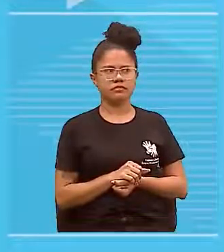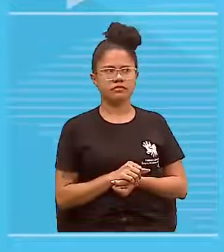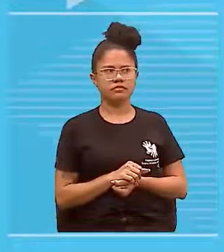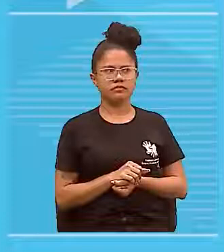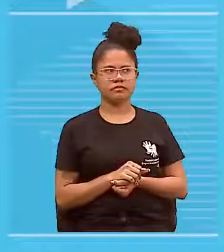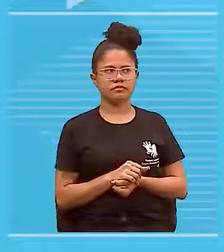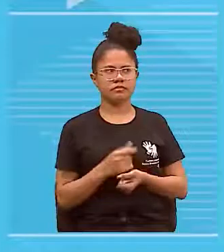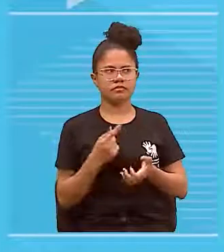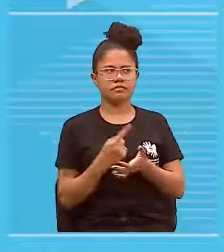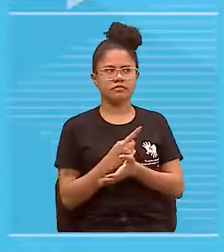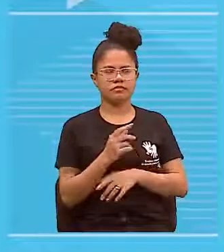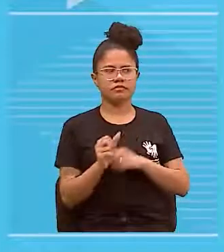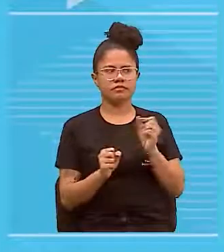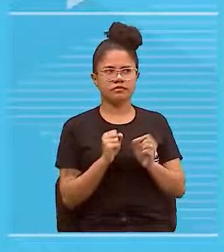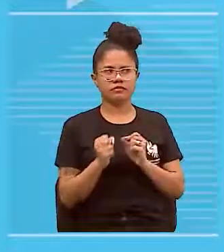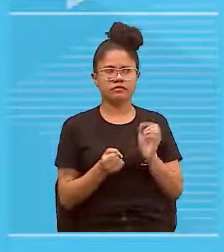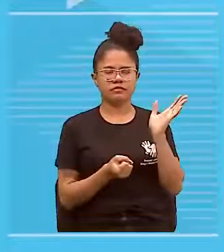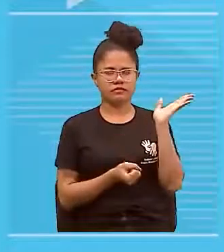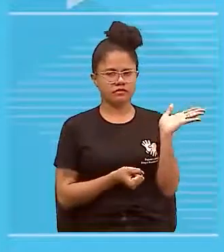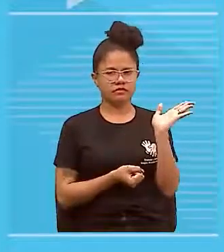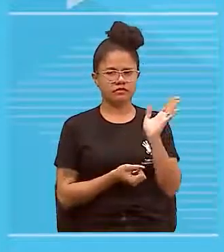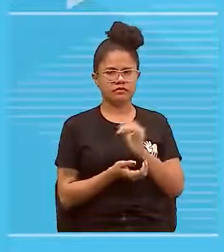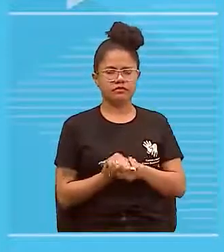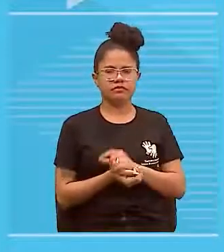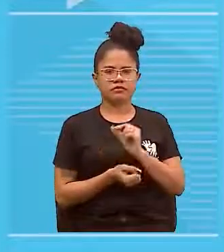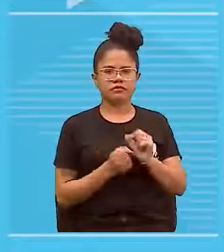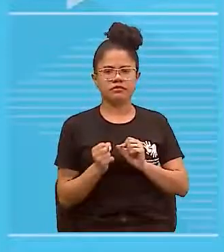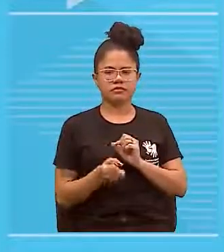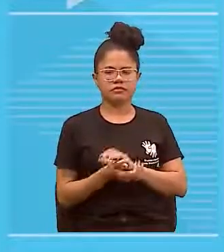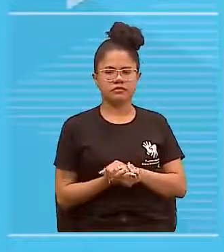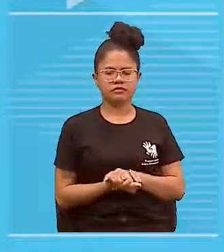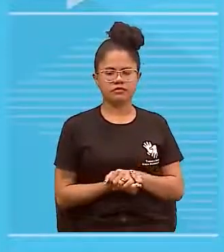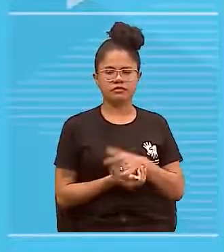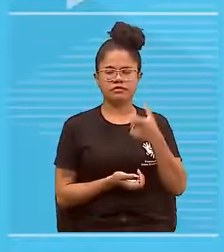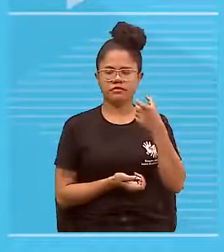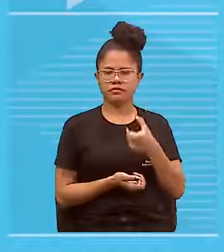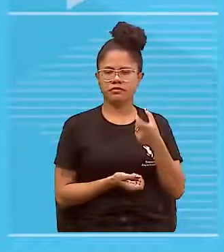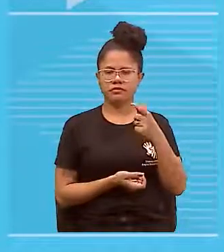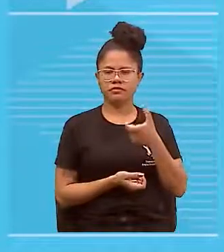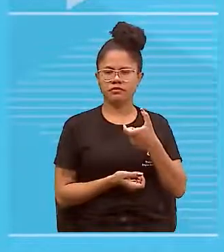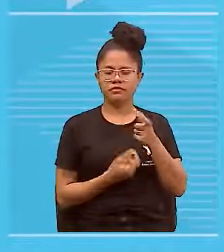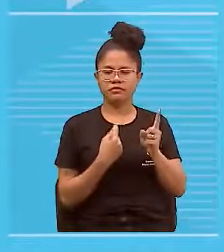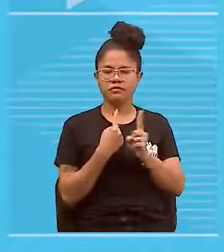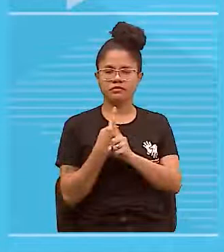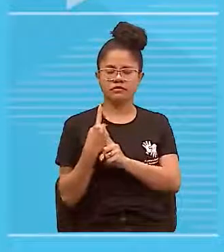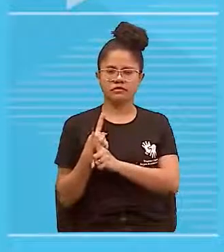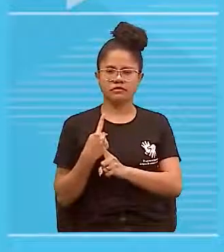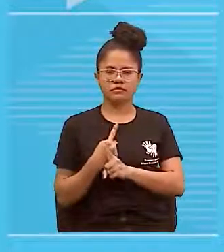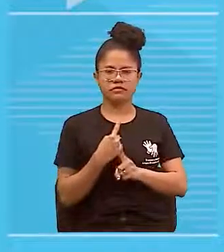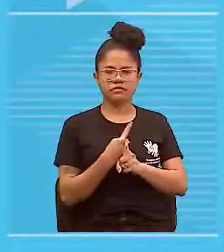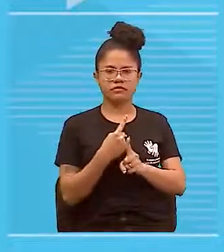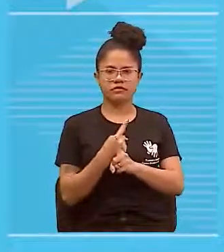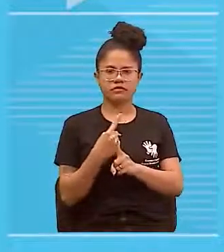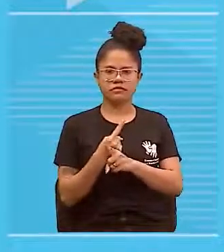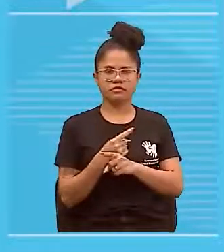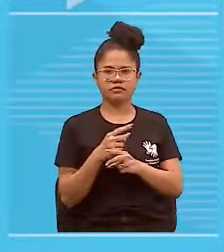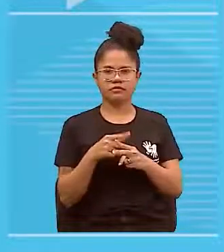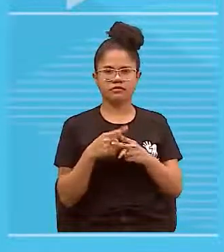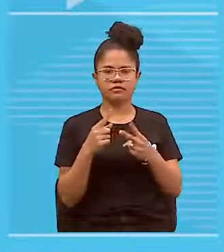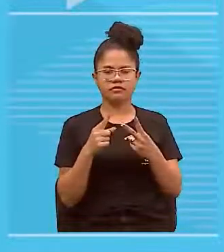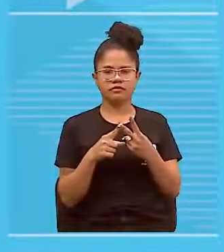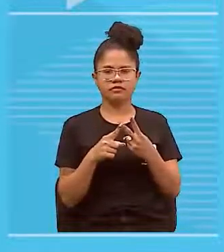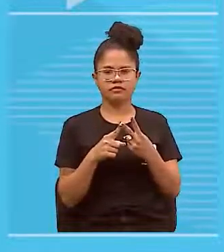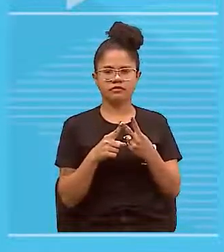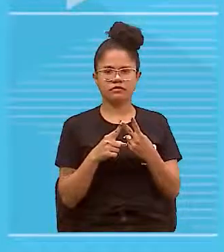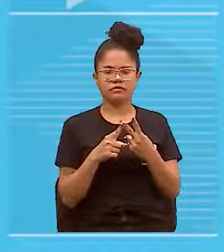O que que acontece? Esse ecótono vai ser justamente o lugar onde se encontram dois